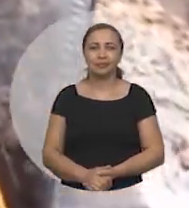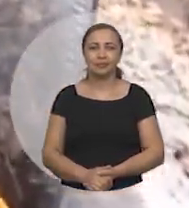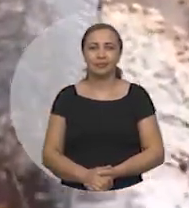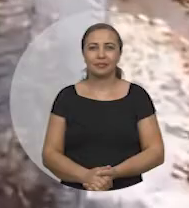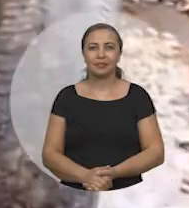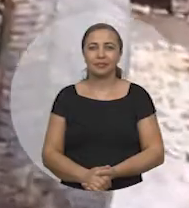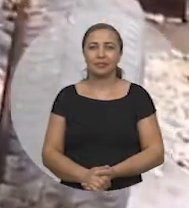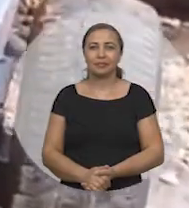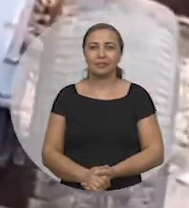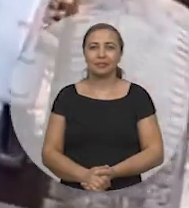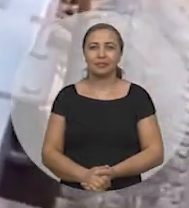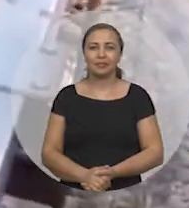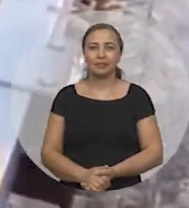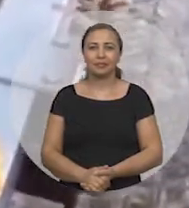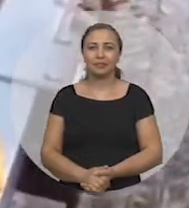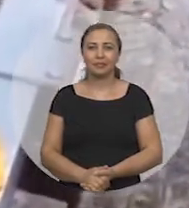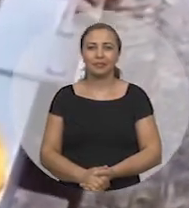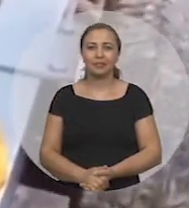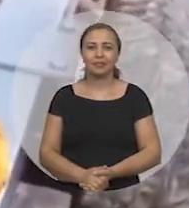E aí